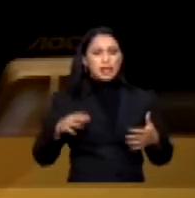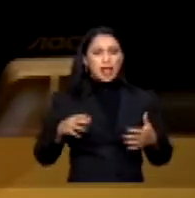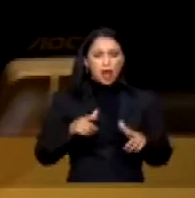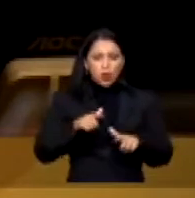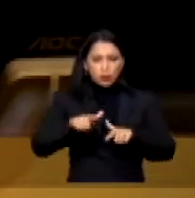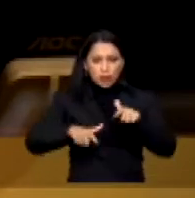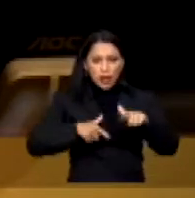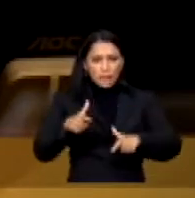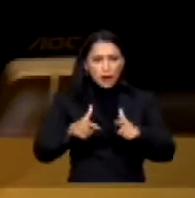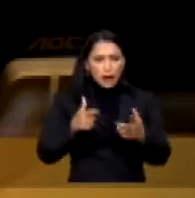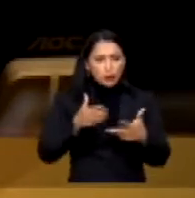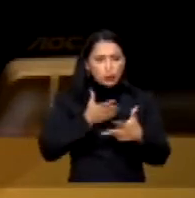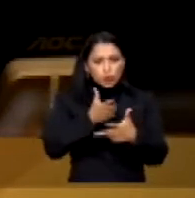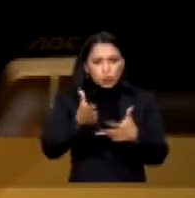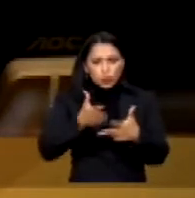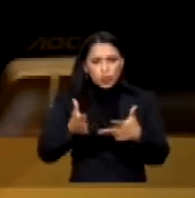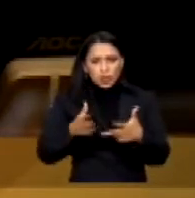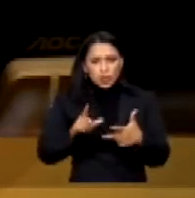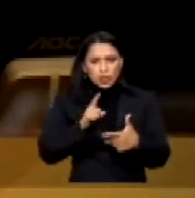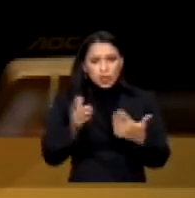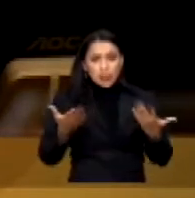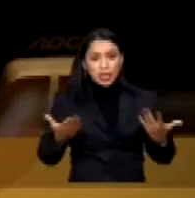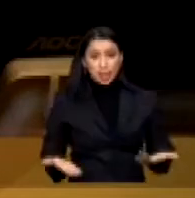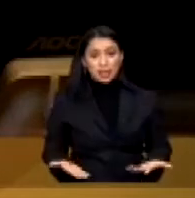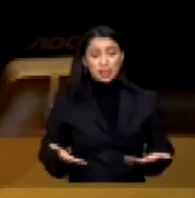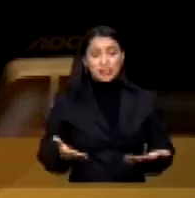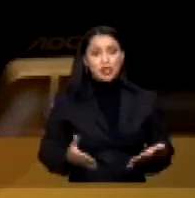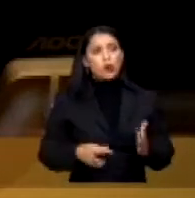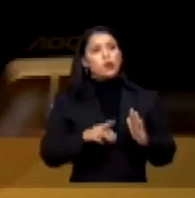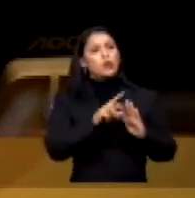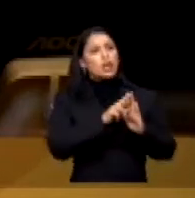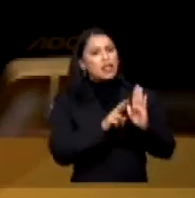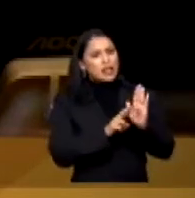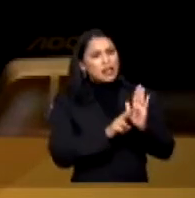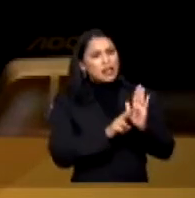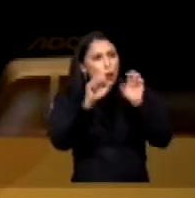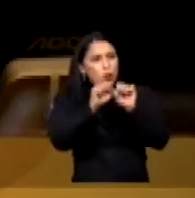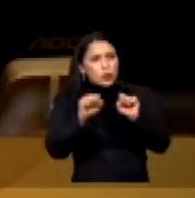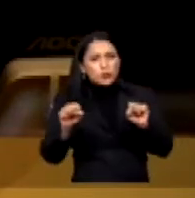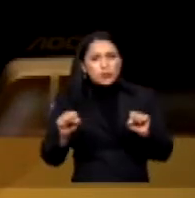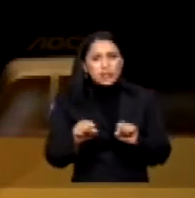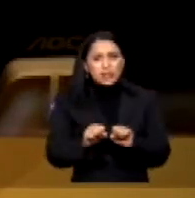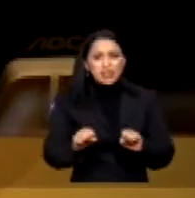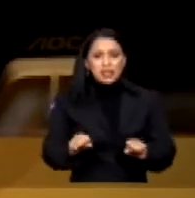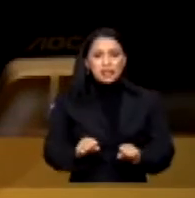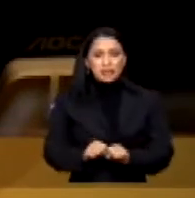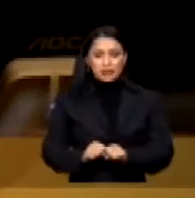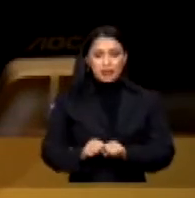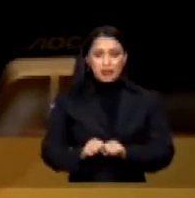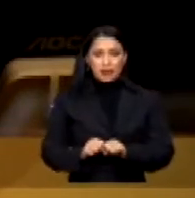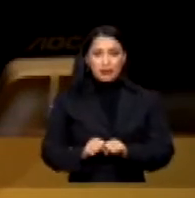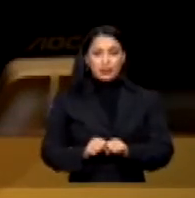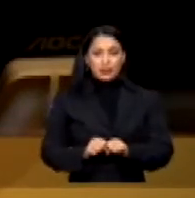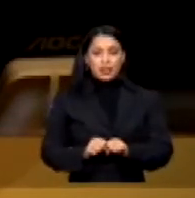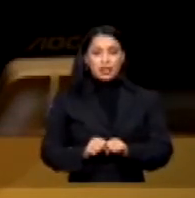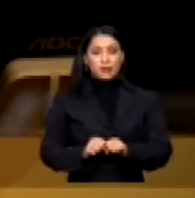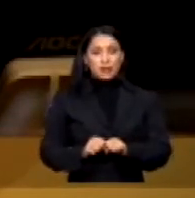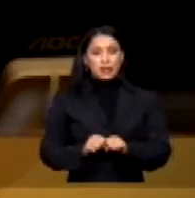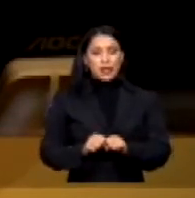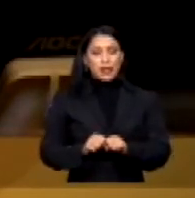e separação de poderes, é um absoluto regrado sistema de ingresso